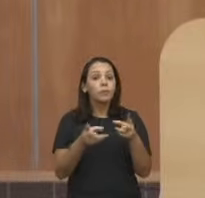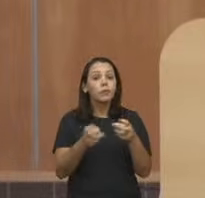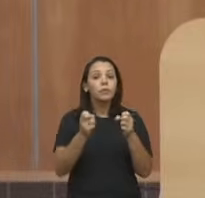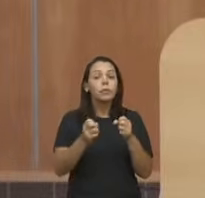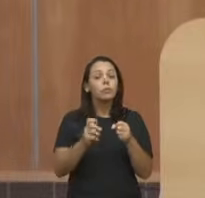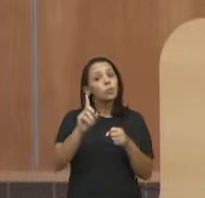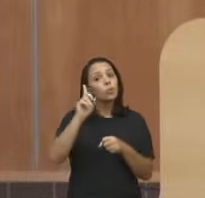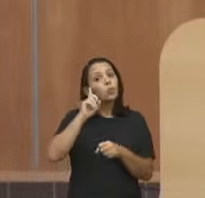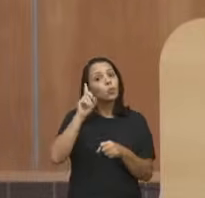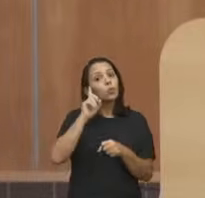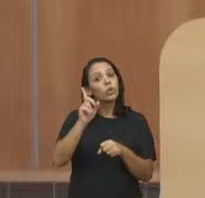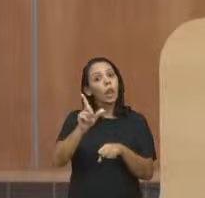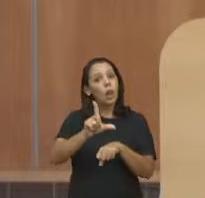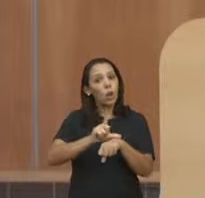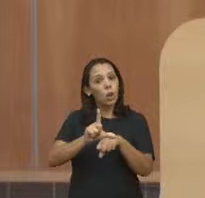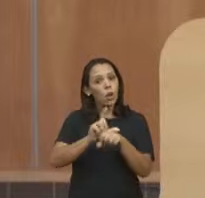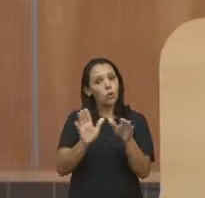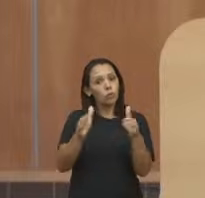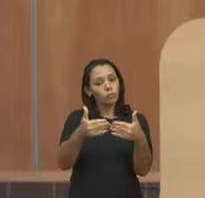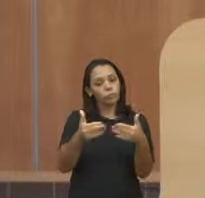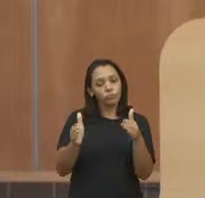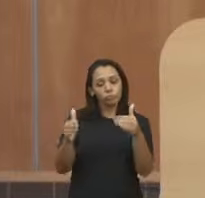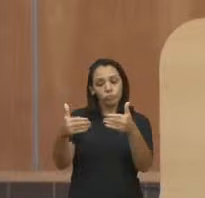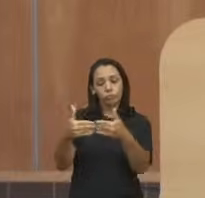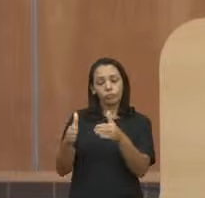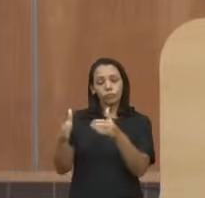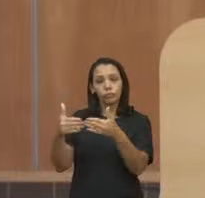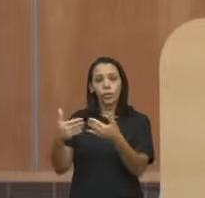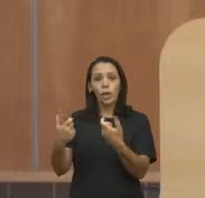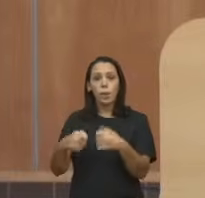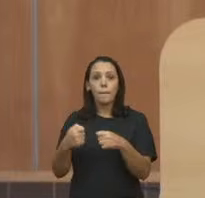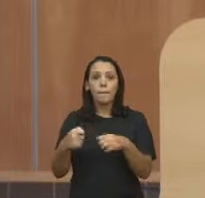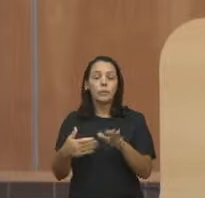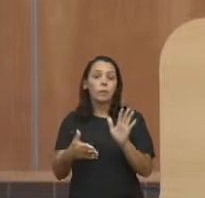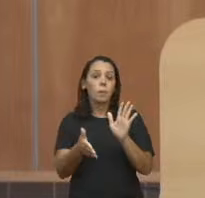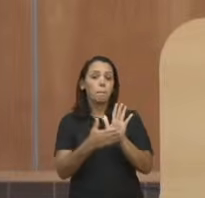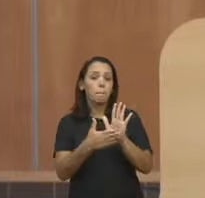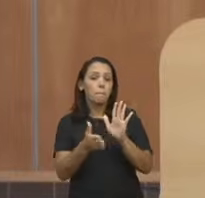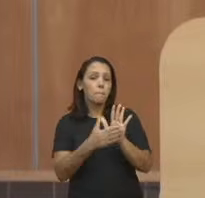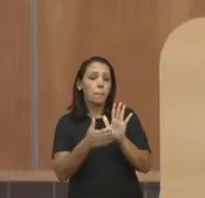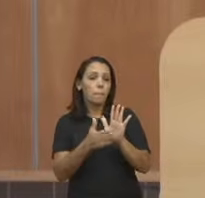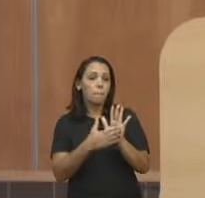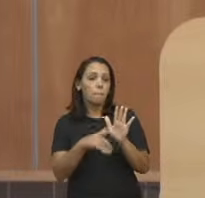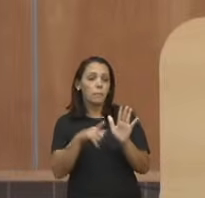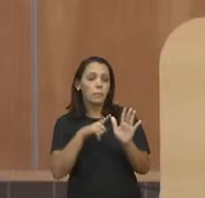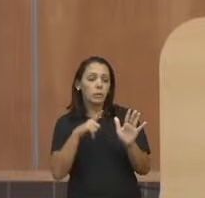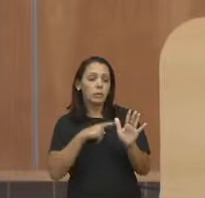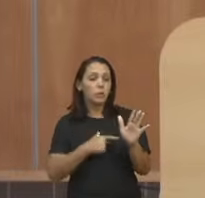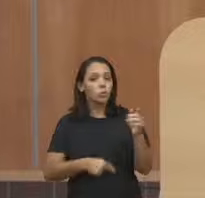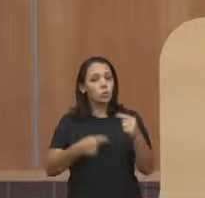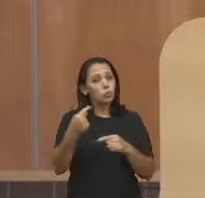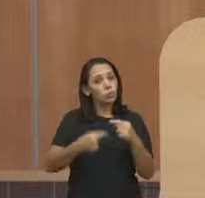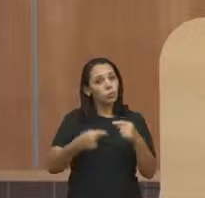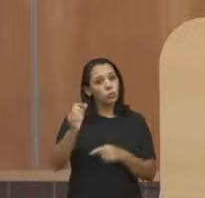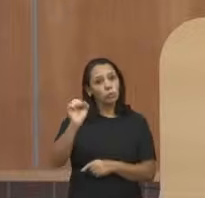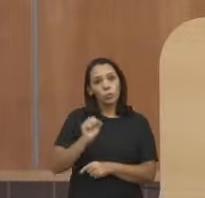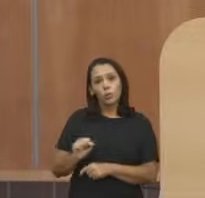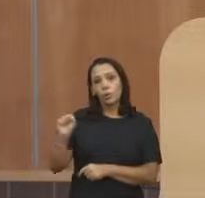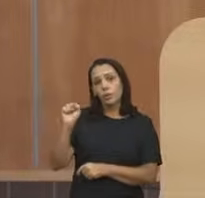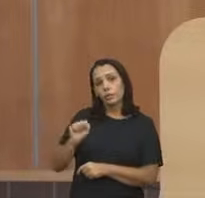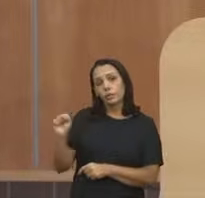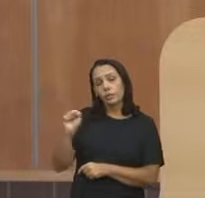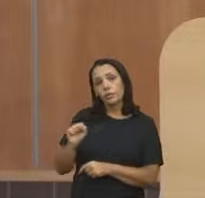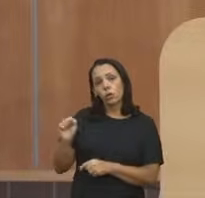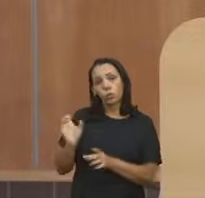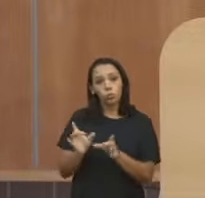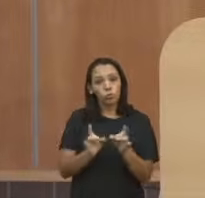temos que levar projeto, levar proposta, discutir bastante com a associação comercial, que eu sempre critiquei aqui, que a associação comercial da